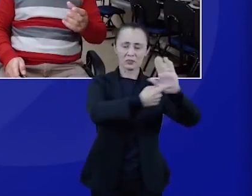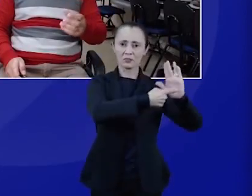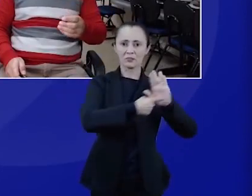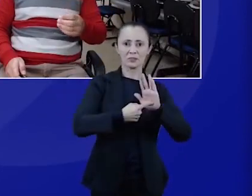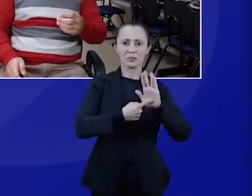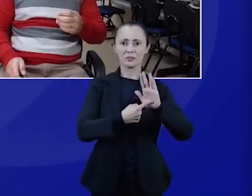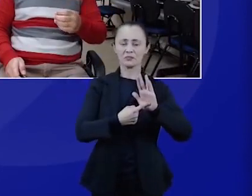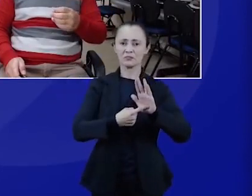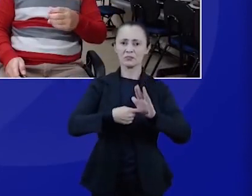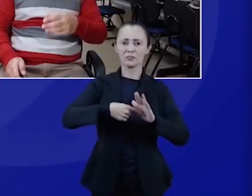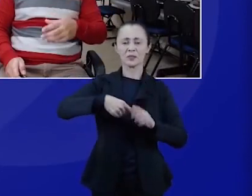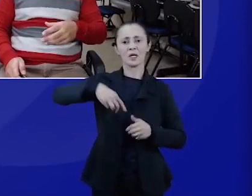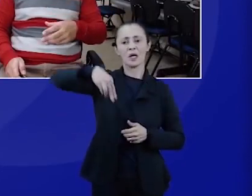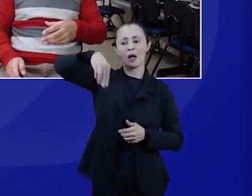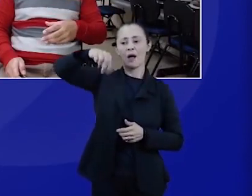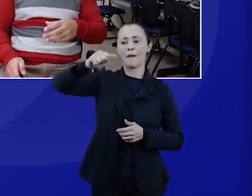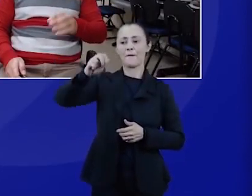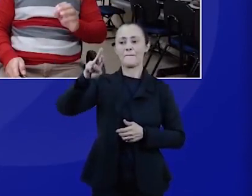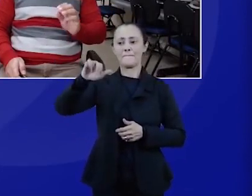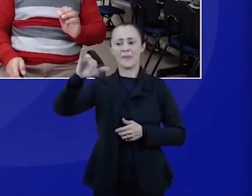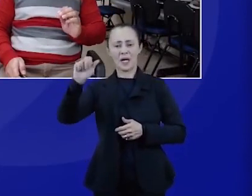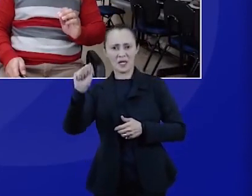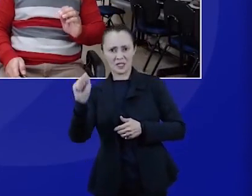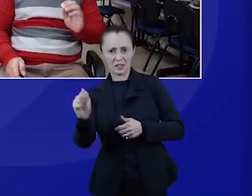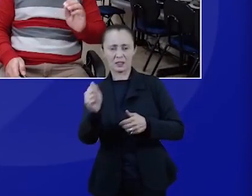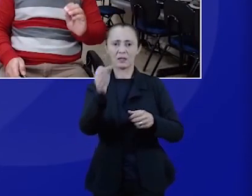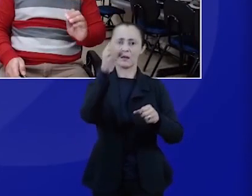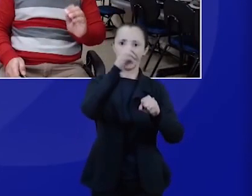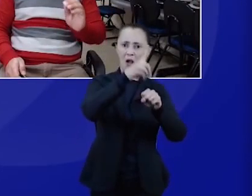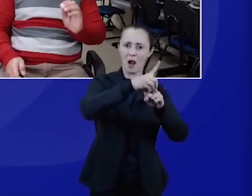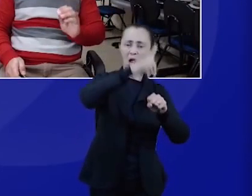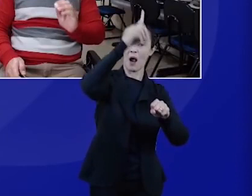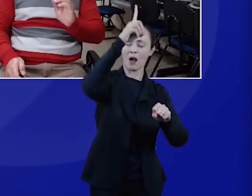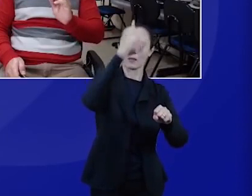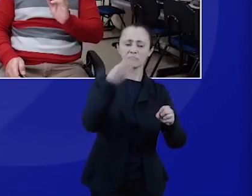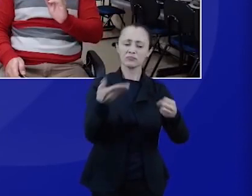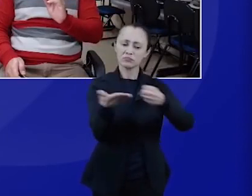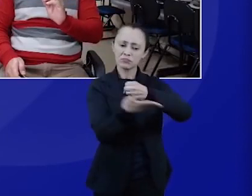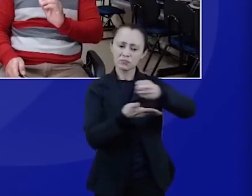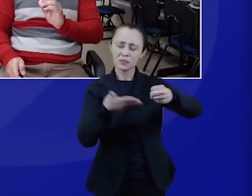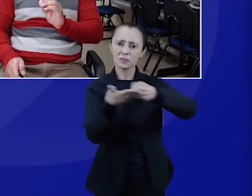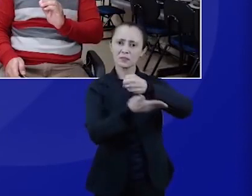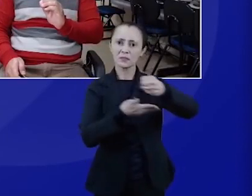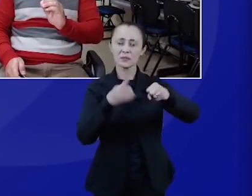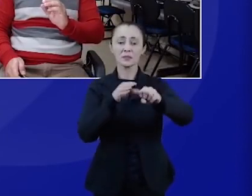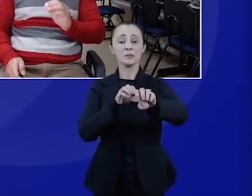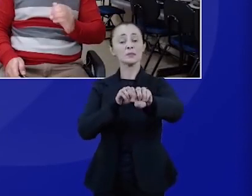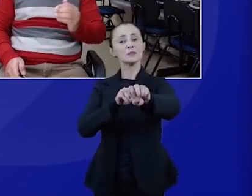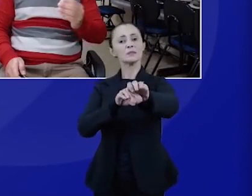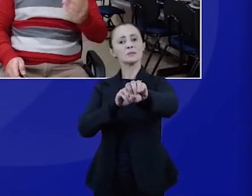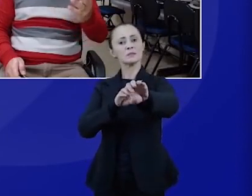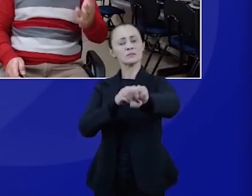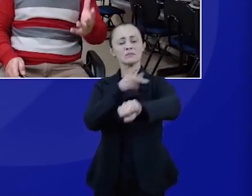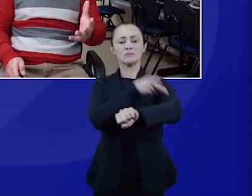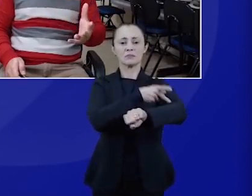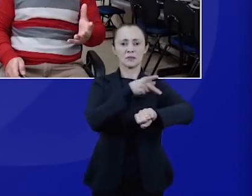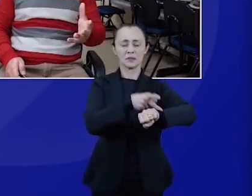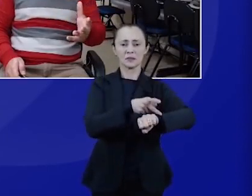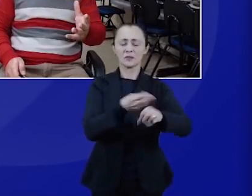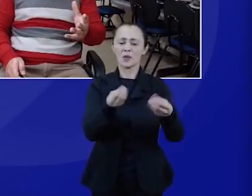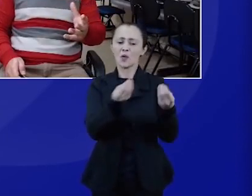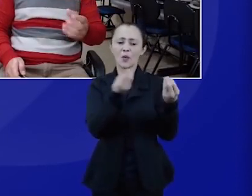Maria Fernanda dos Santos Alencar, que escreveu sobre os princípios pedagógicos da educação do campo, caminho para